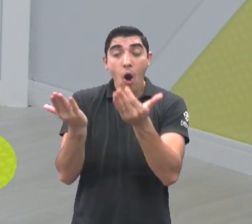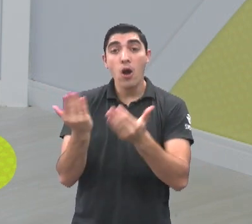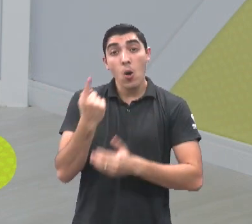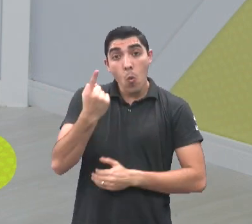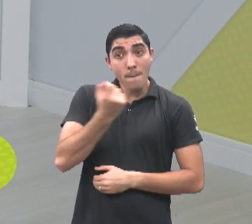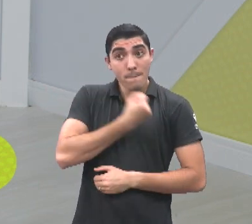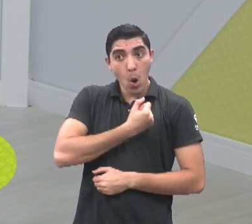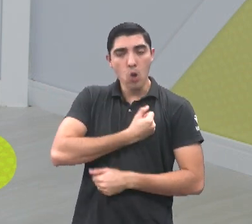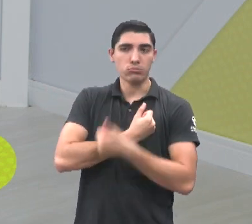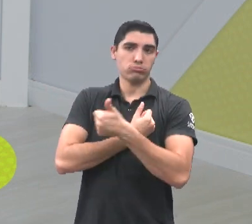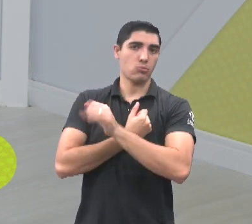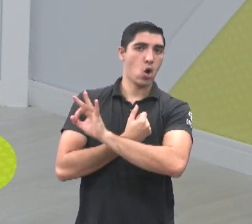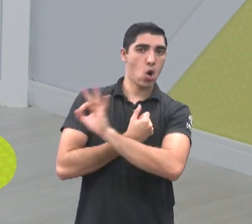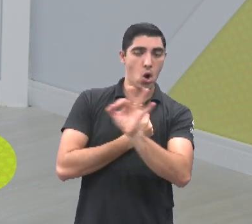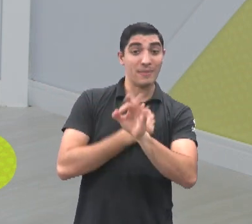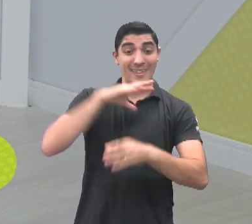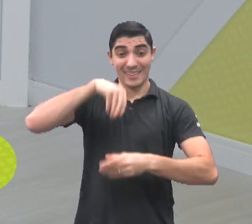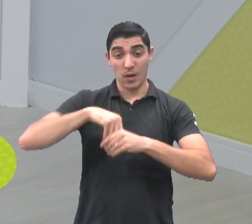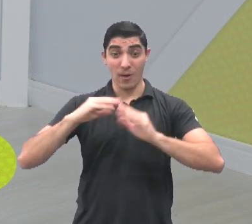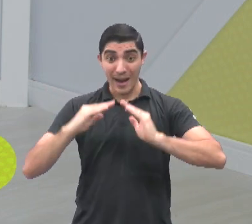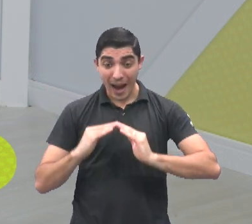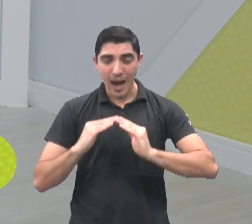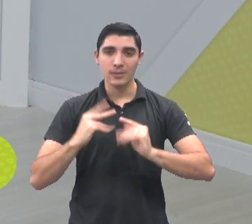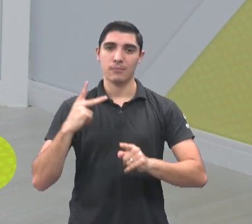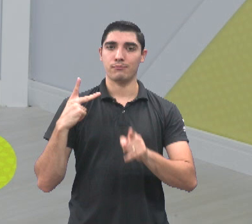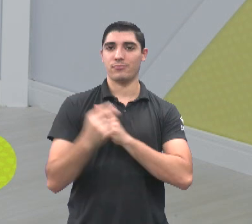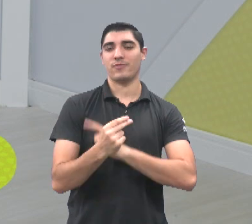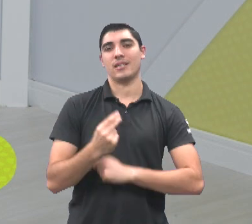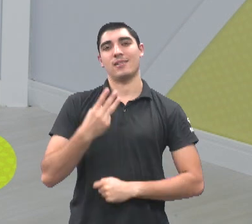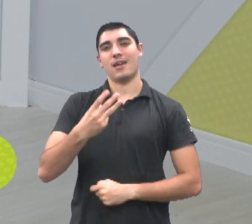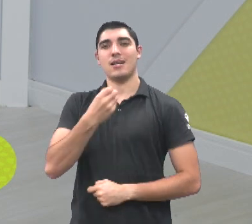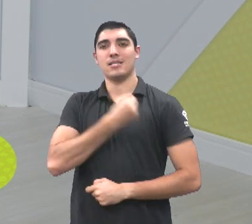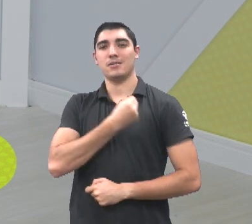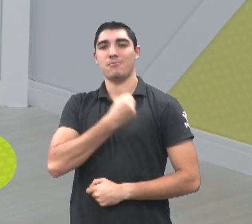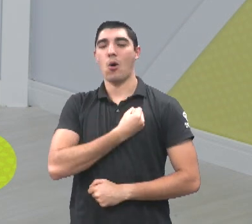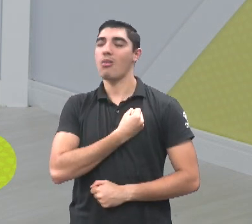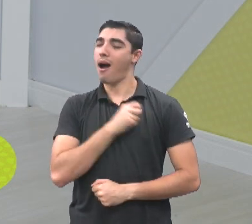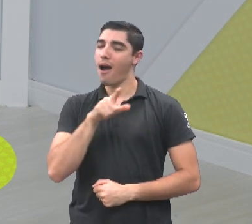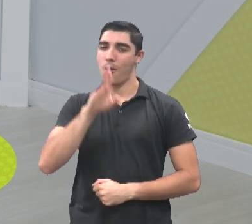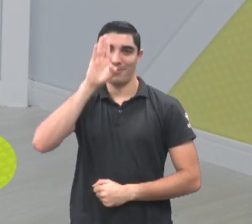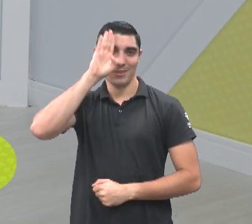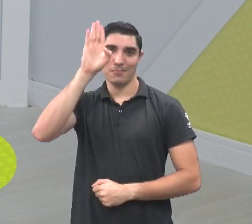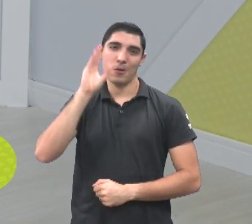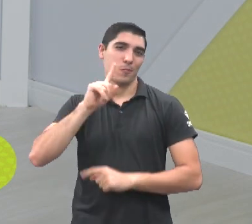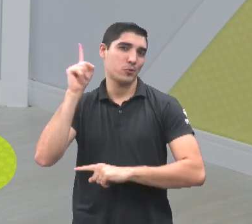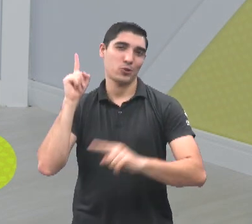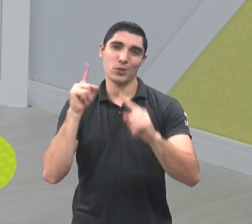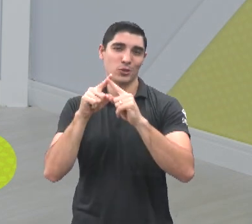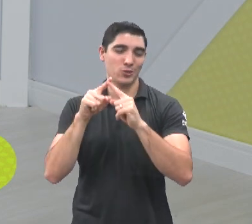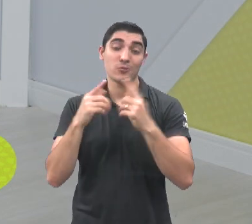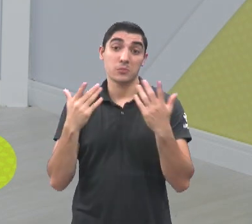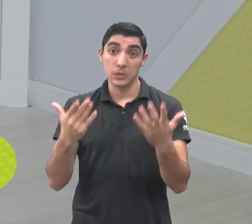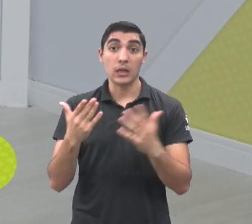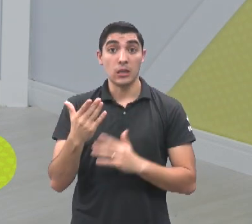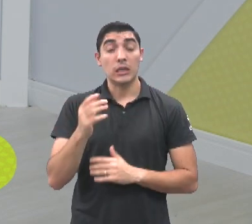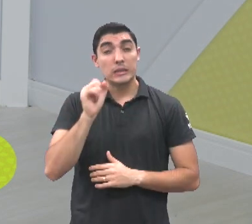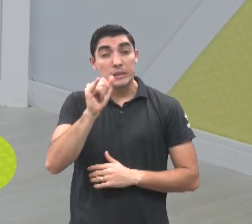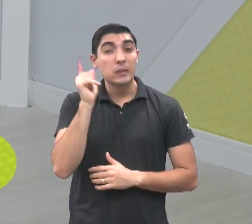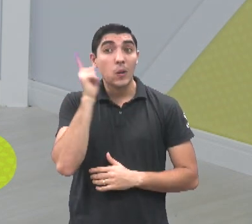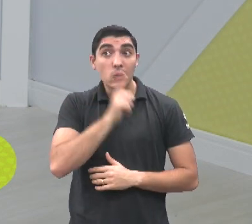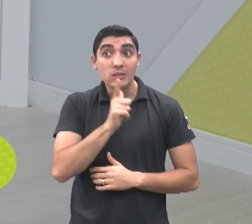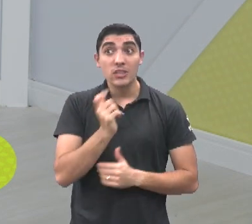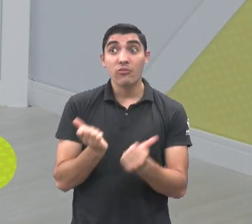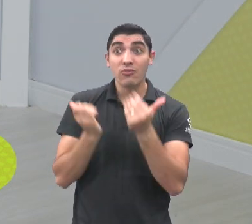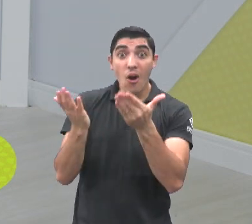de casa, 3 pontos em casa, 1 ponto fora. Essa é a matemática para se classificar e se der para beliscar mais 2 fora, melhor